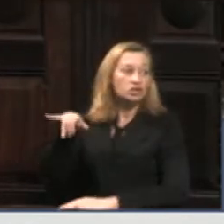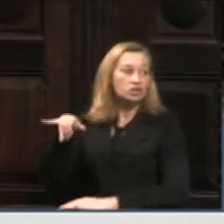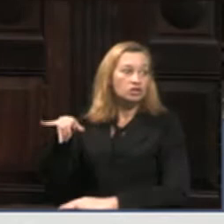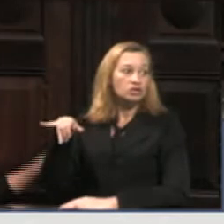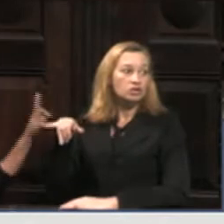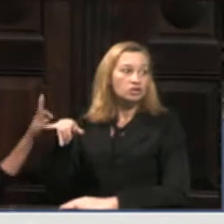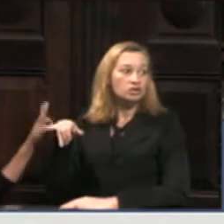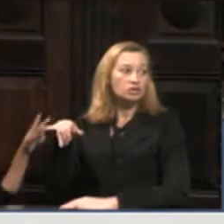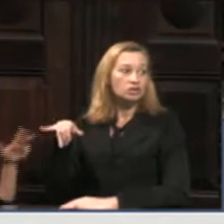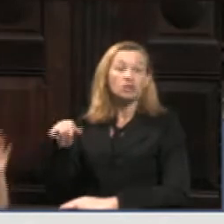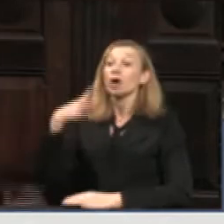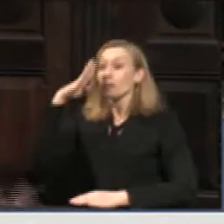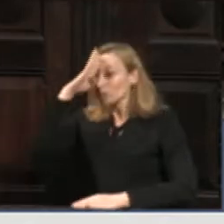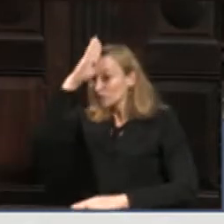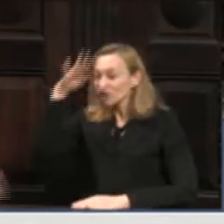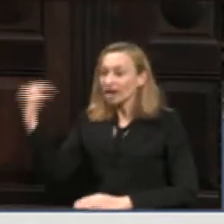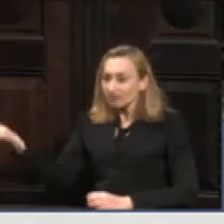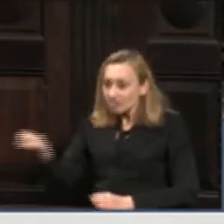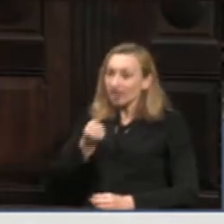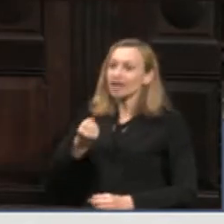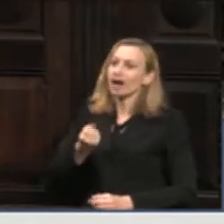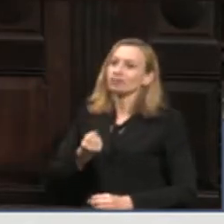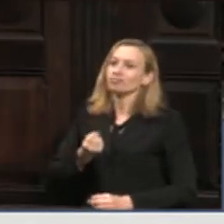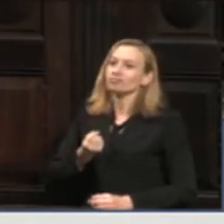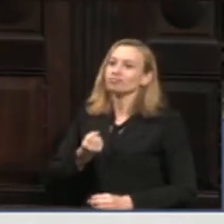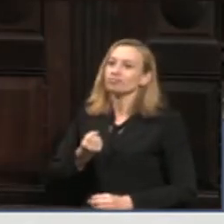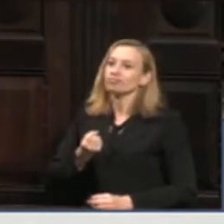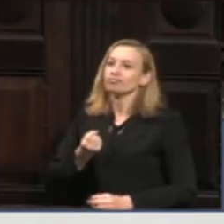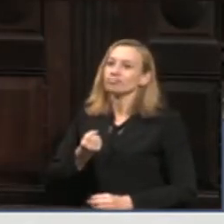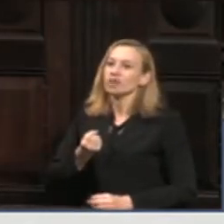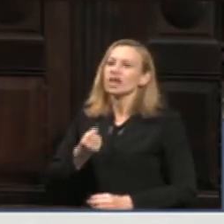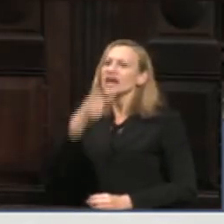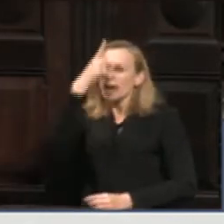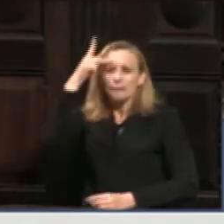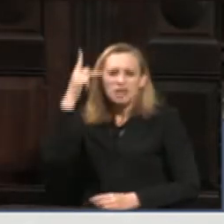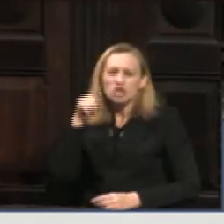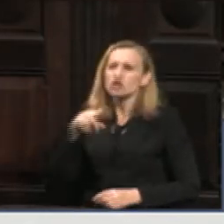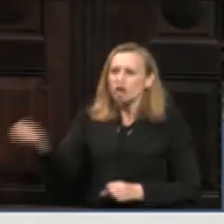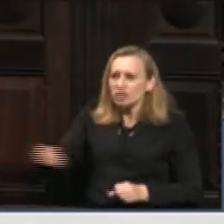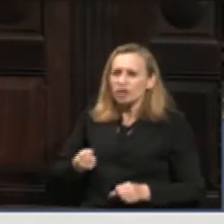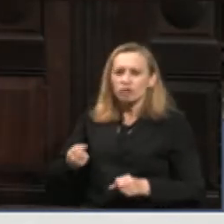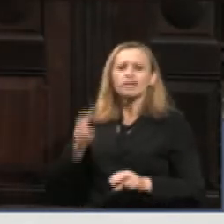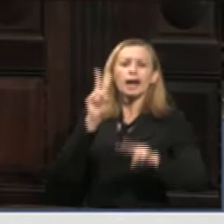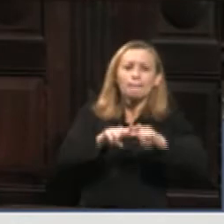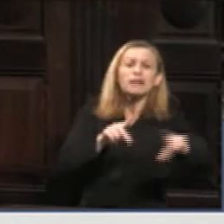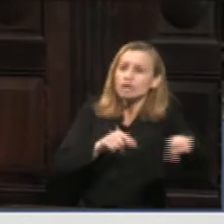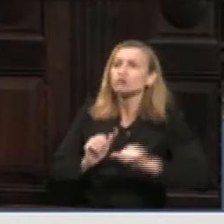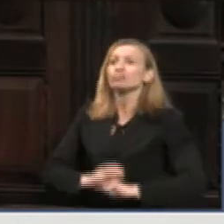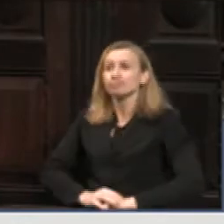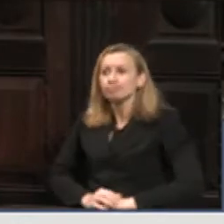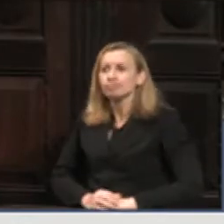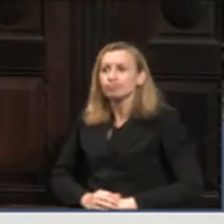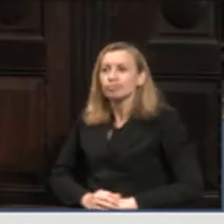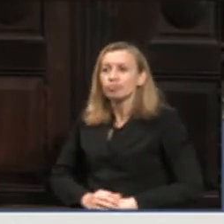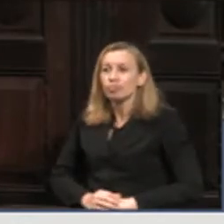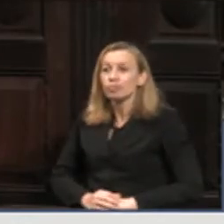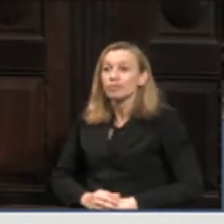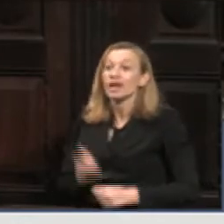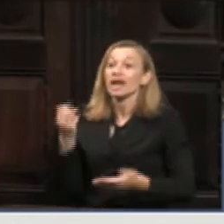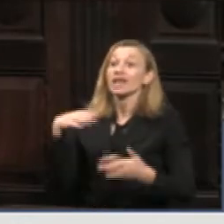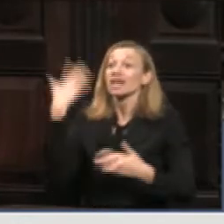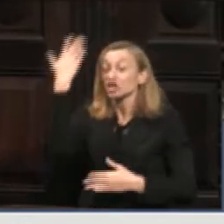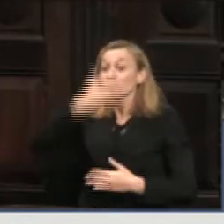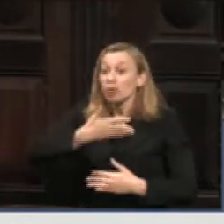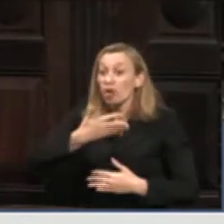esfaqueado, que o autor responda ao devido processo legal, que as provas sejam